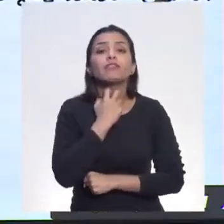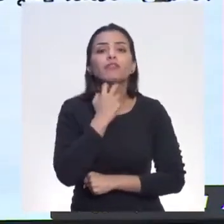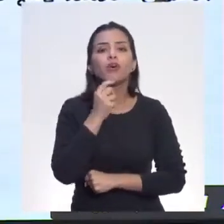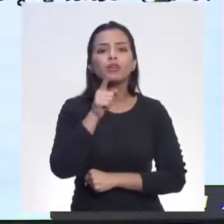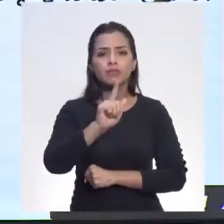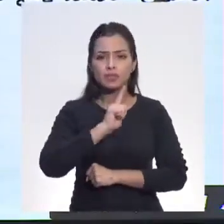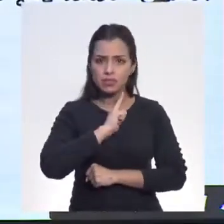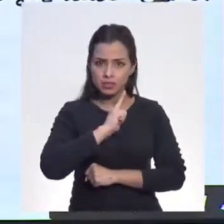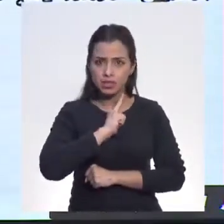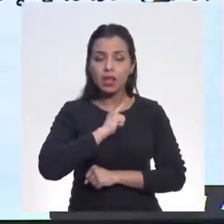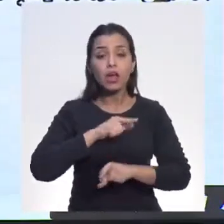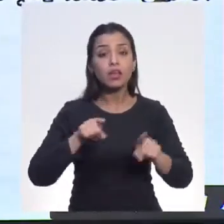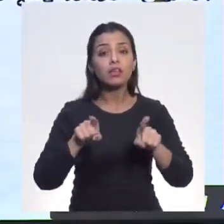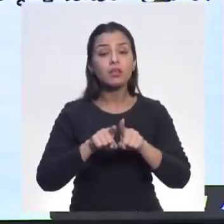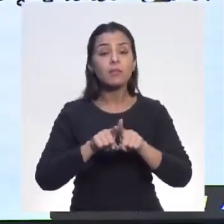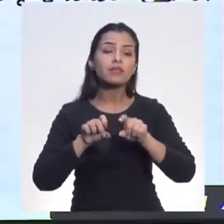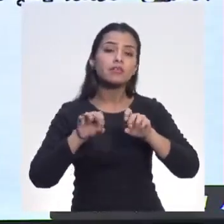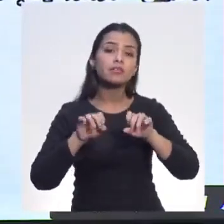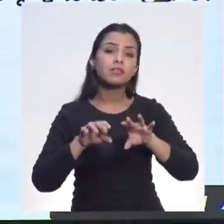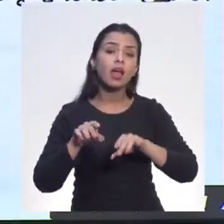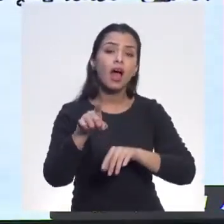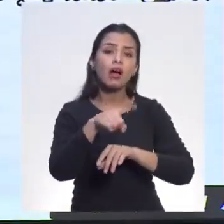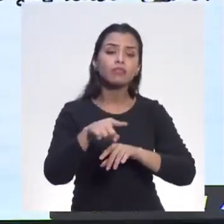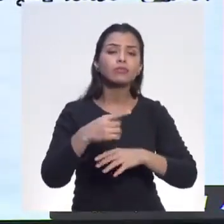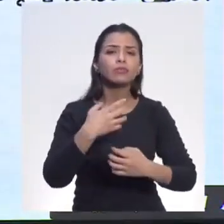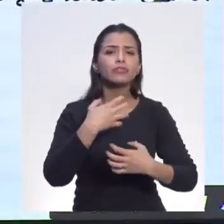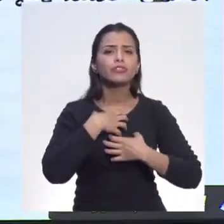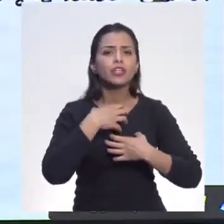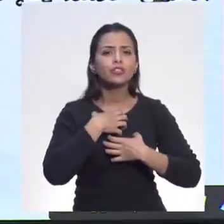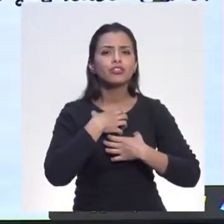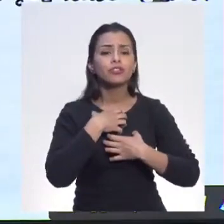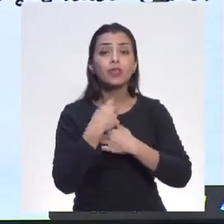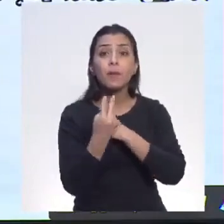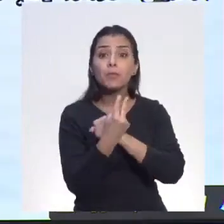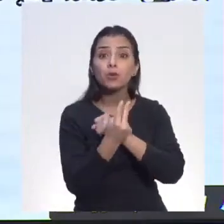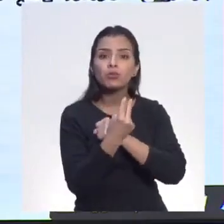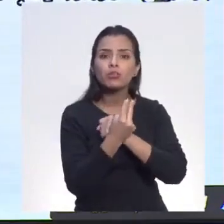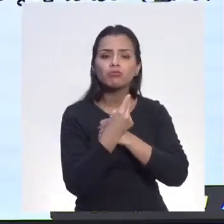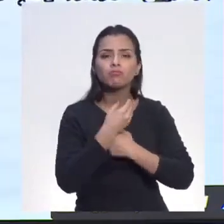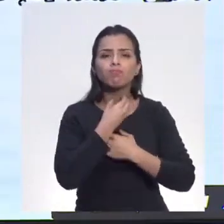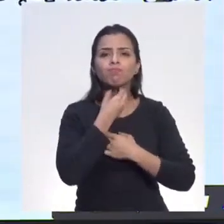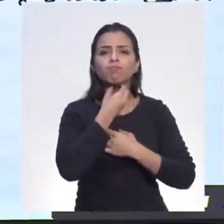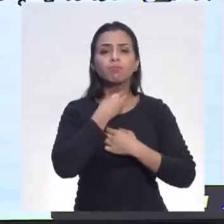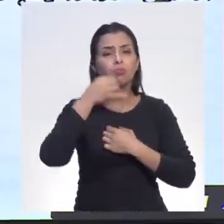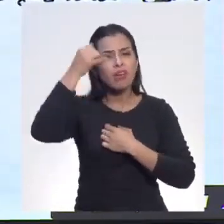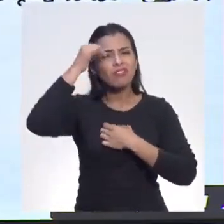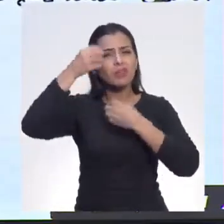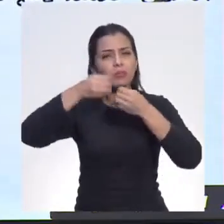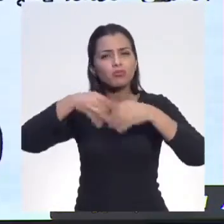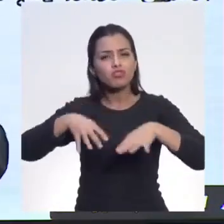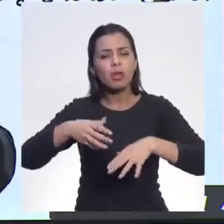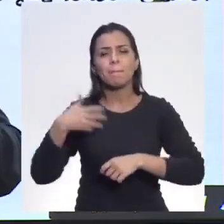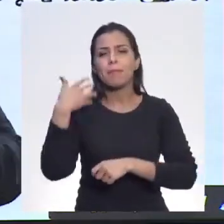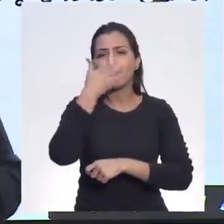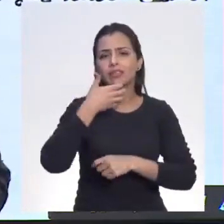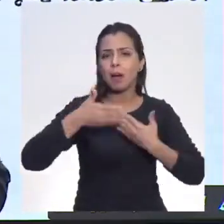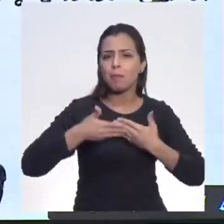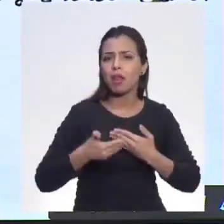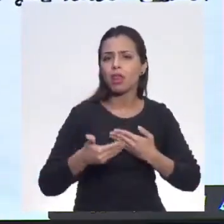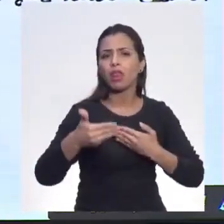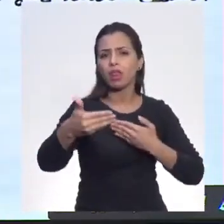né? E, claro, ensinar também para você formas de você proteger o seu aparelho fonador, para que você possa cantar aí por muitos e muitos anos,